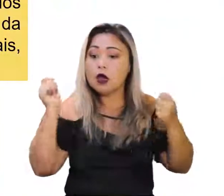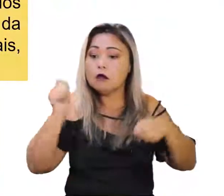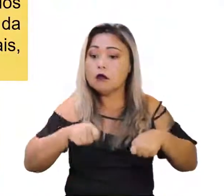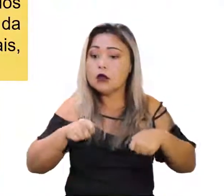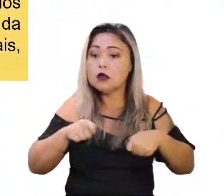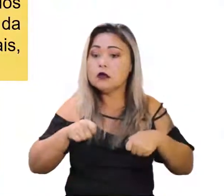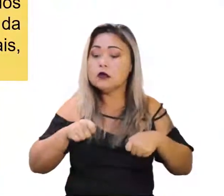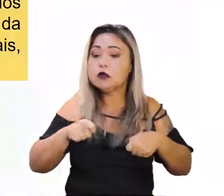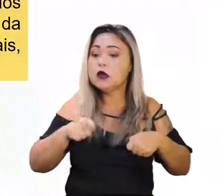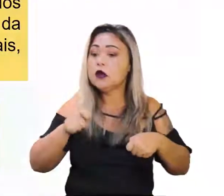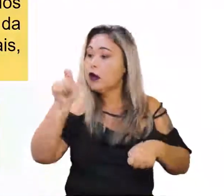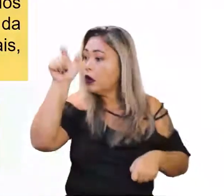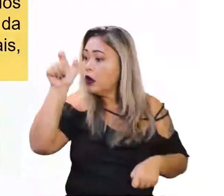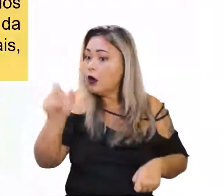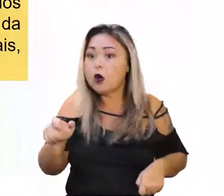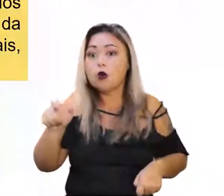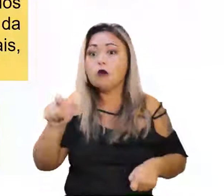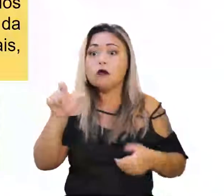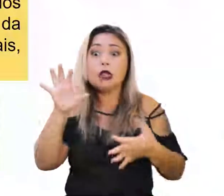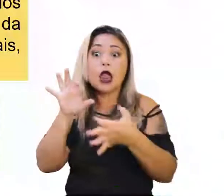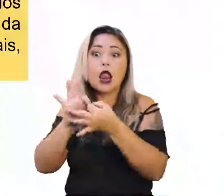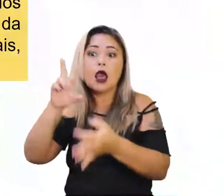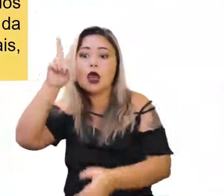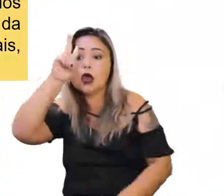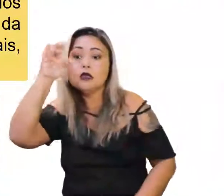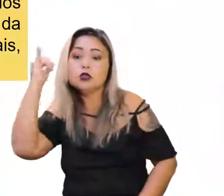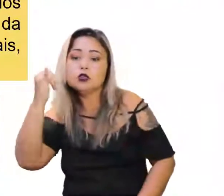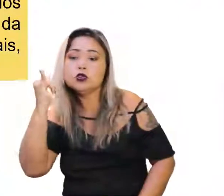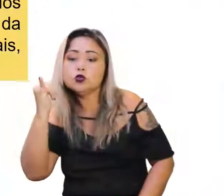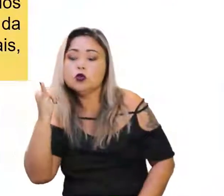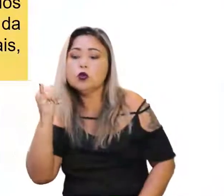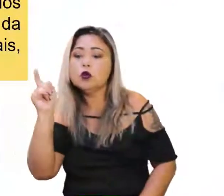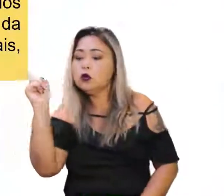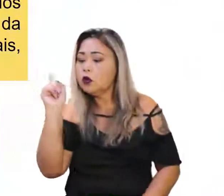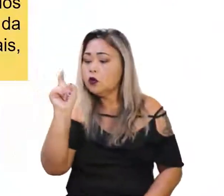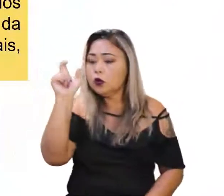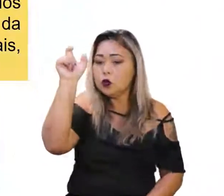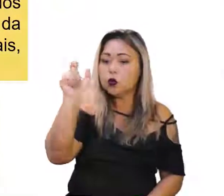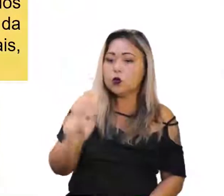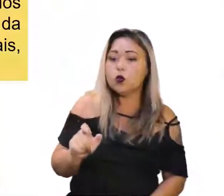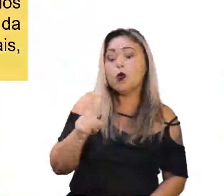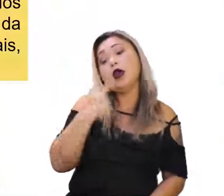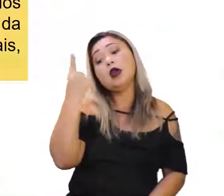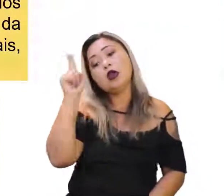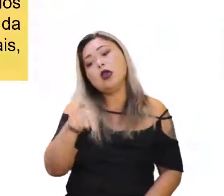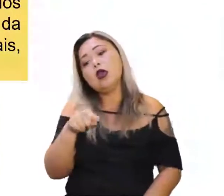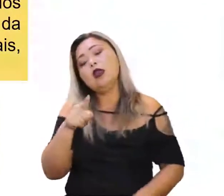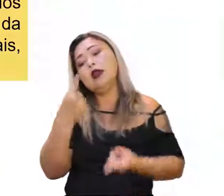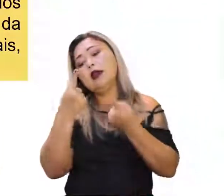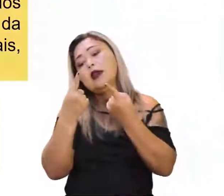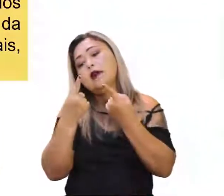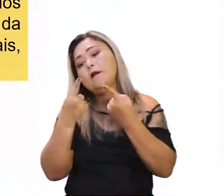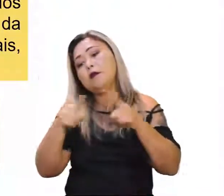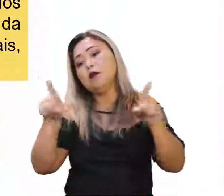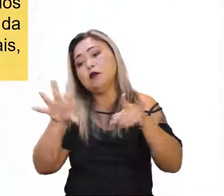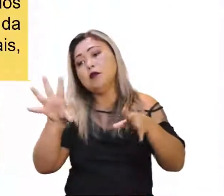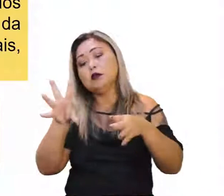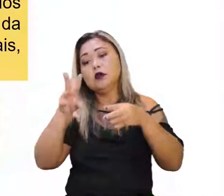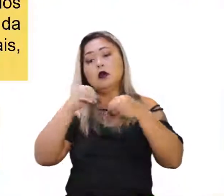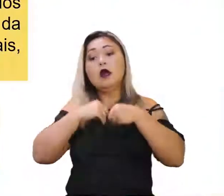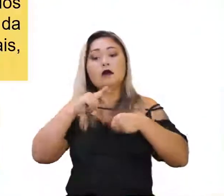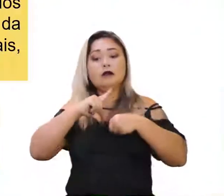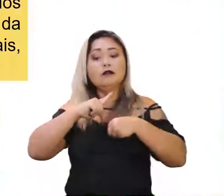do que o personagem, ou da história, né? Vai que o personagem é um músico, então, forçosamente vai